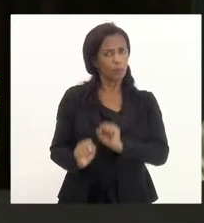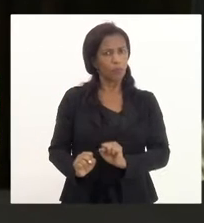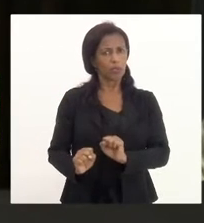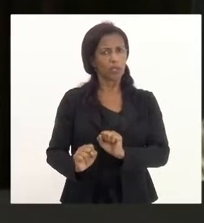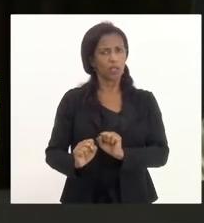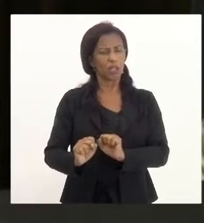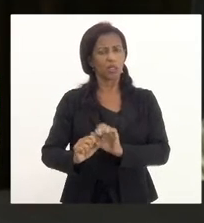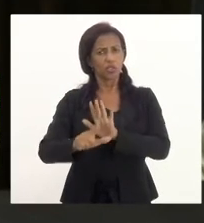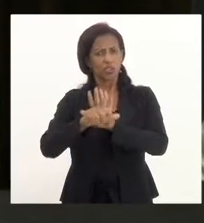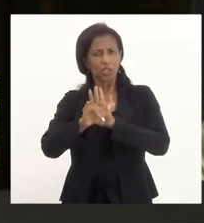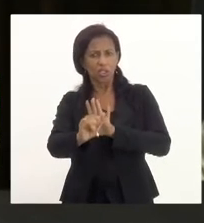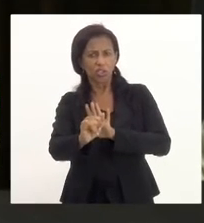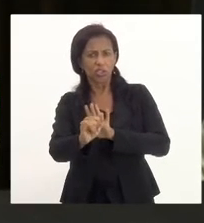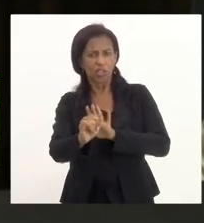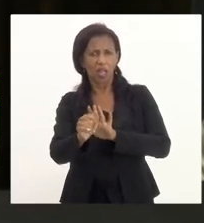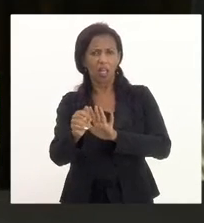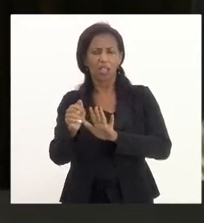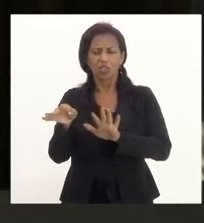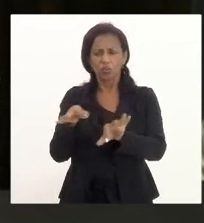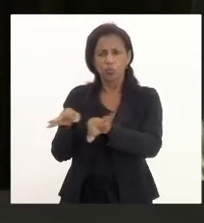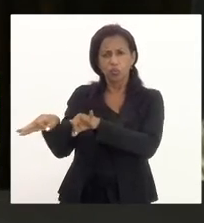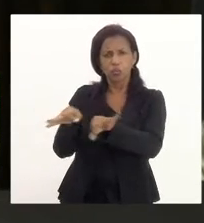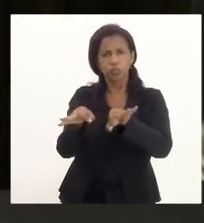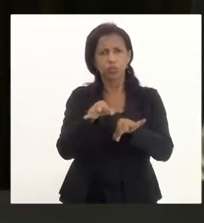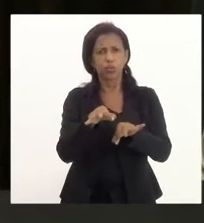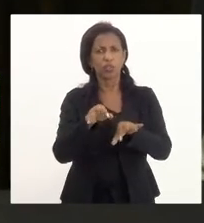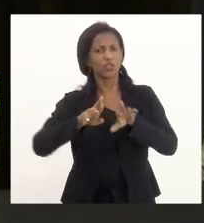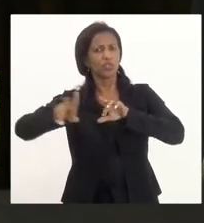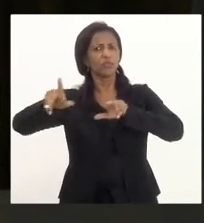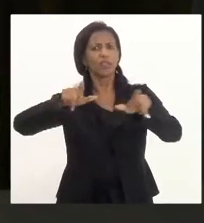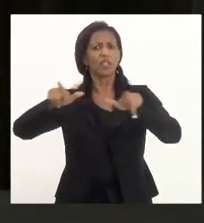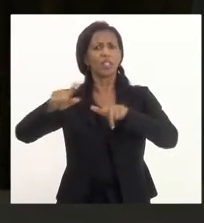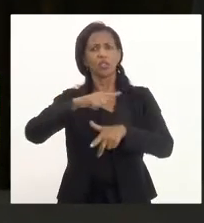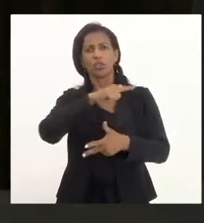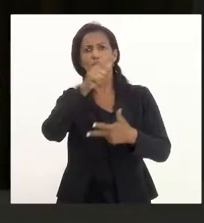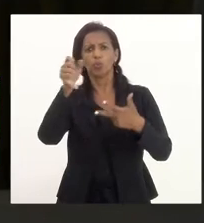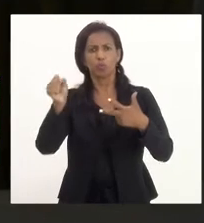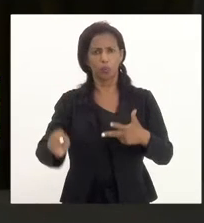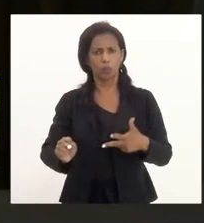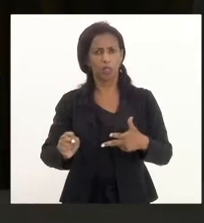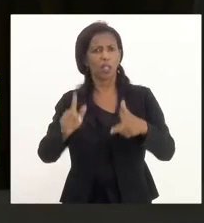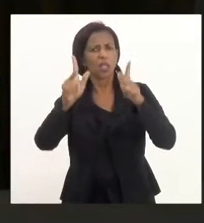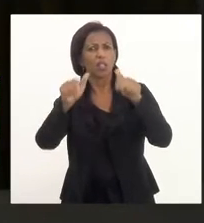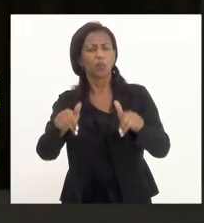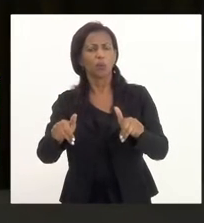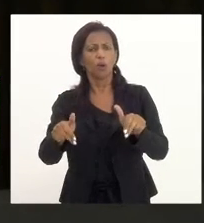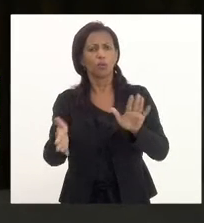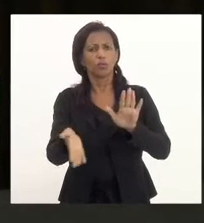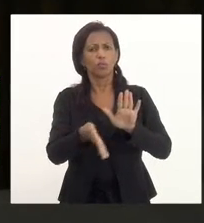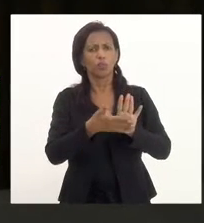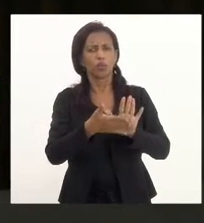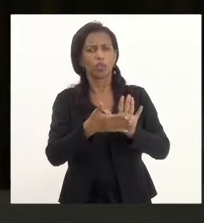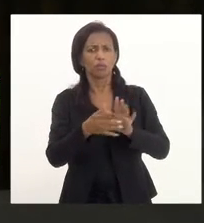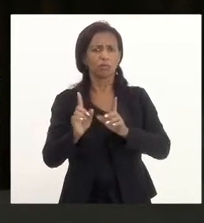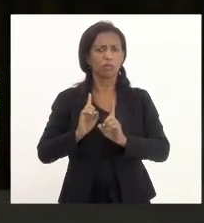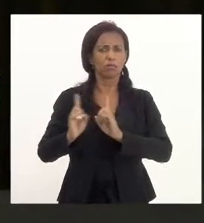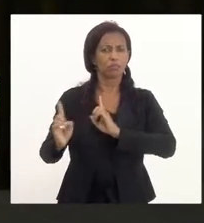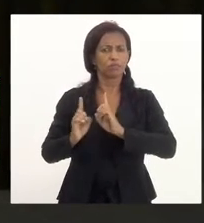que é diferente da competência dos outros poderes aí boa parte desse pacote que a gente tá discutindo